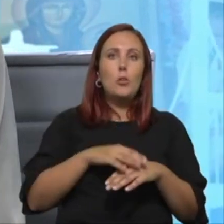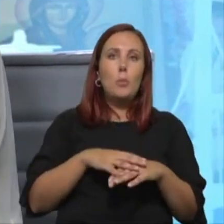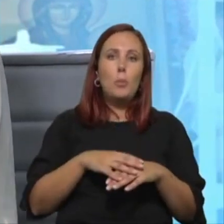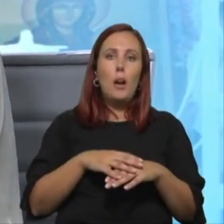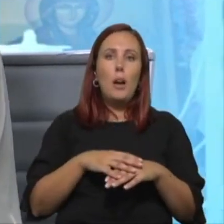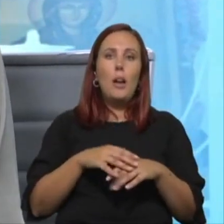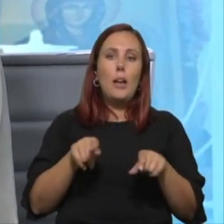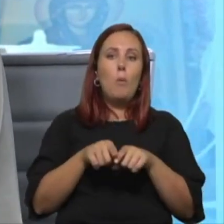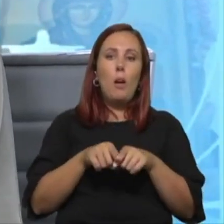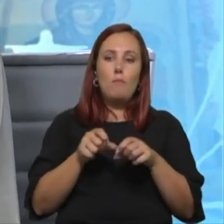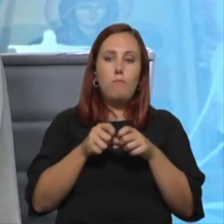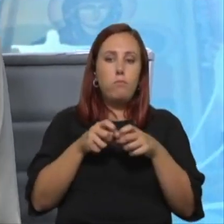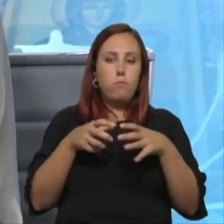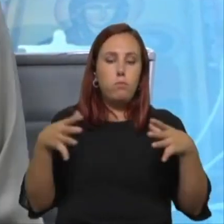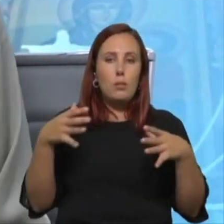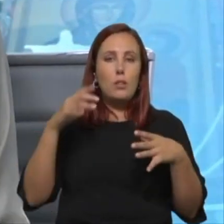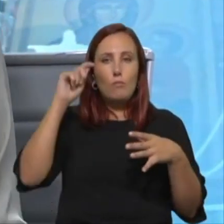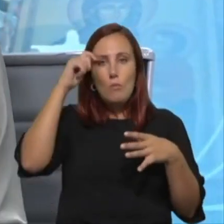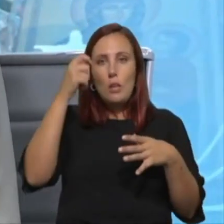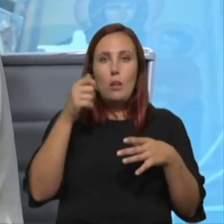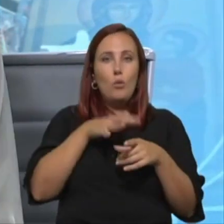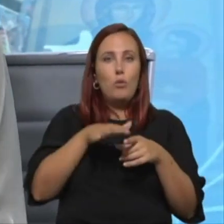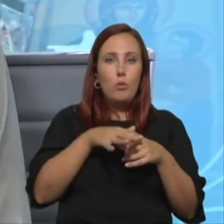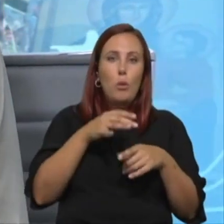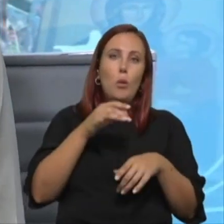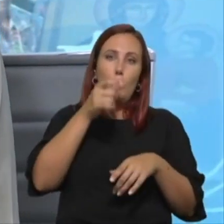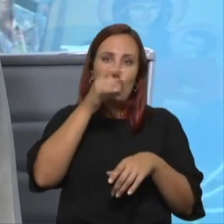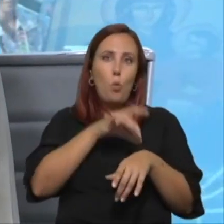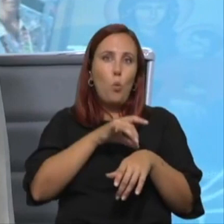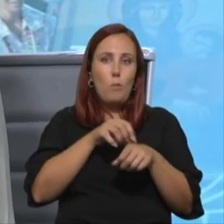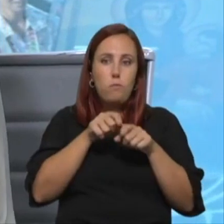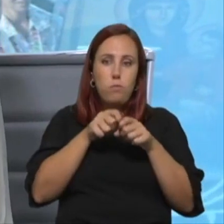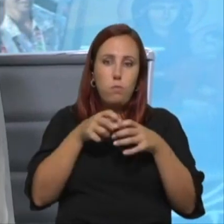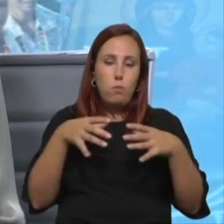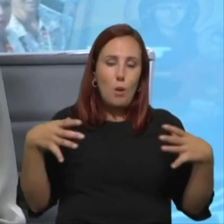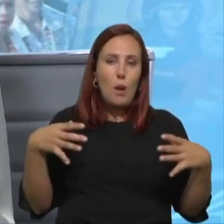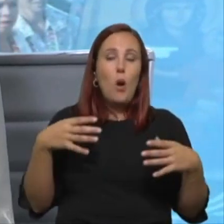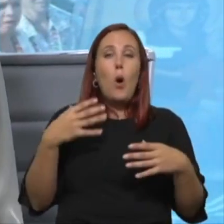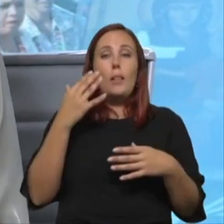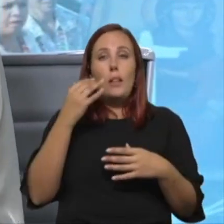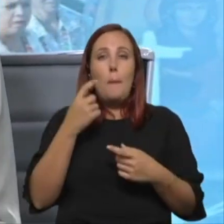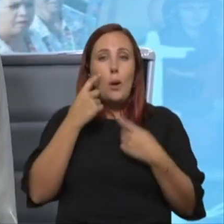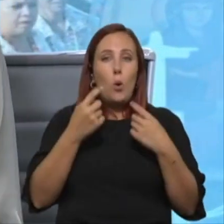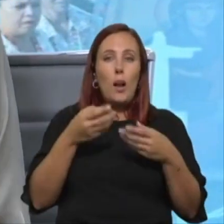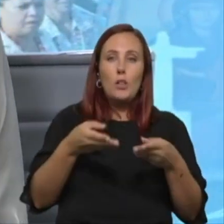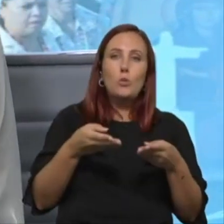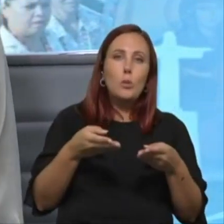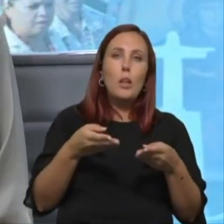do número de pessoas a adoecer, não? Ou pelo menos a procurar ajuda, que não